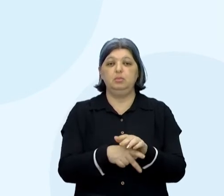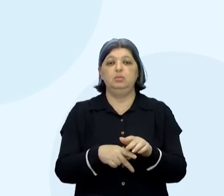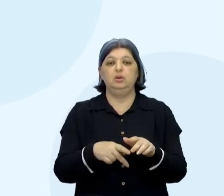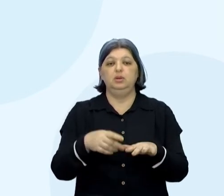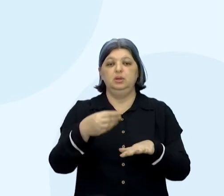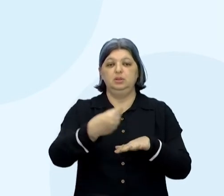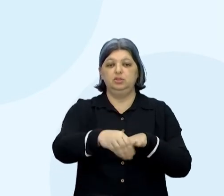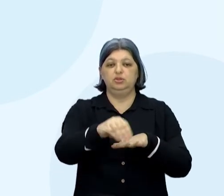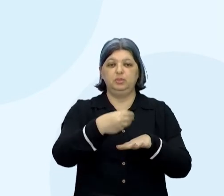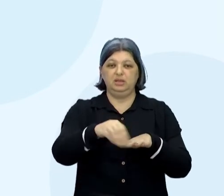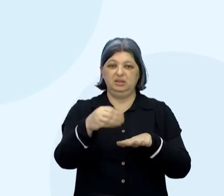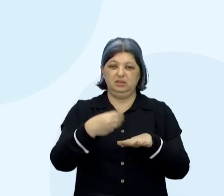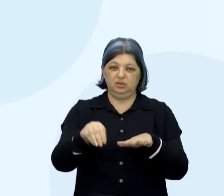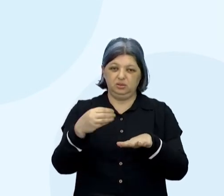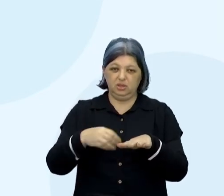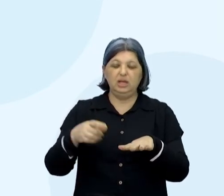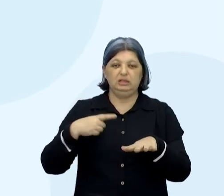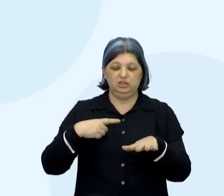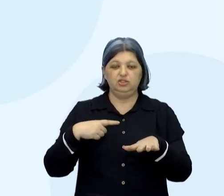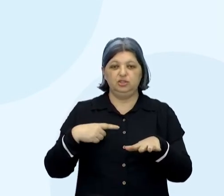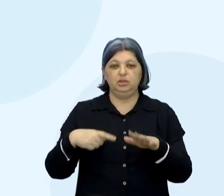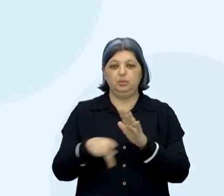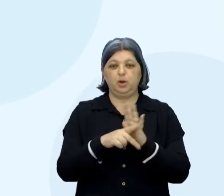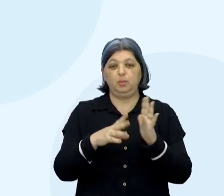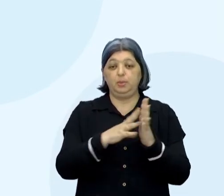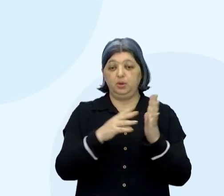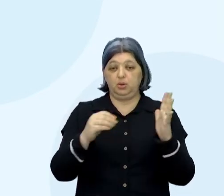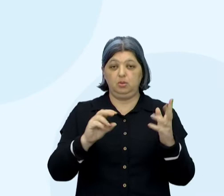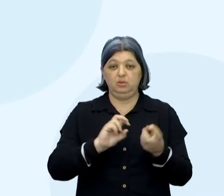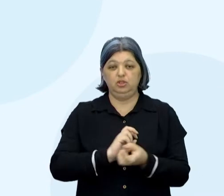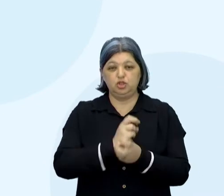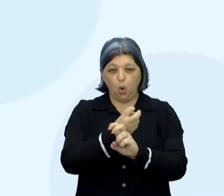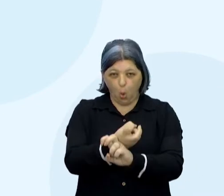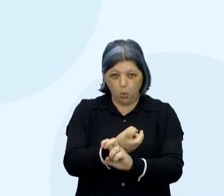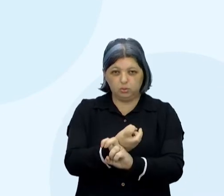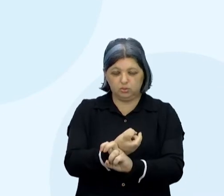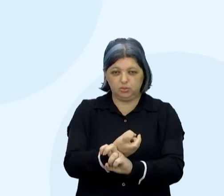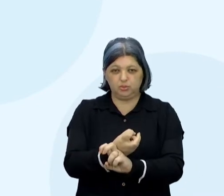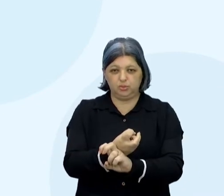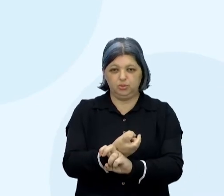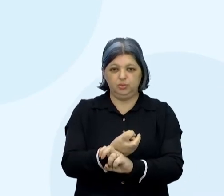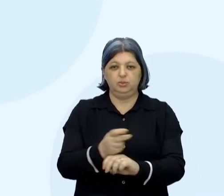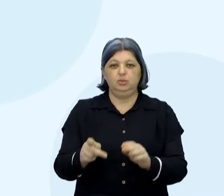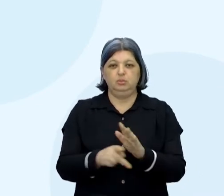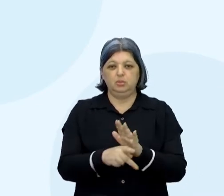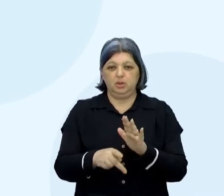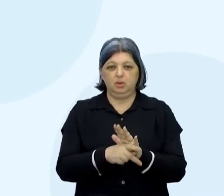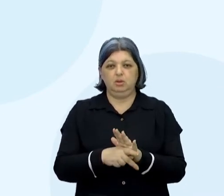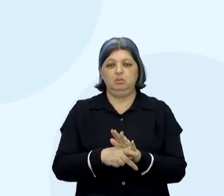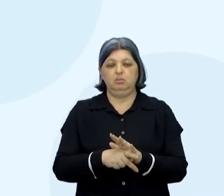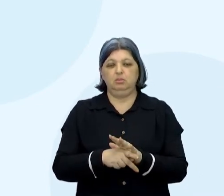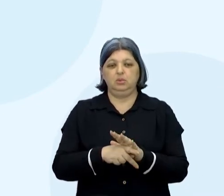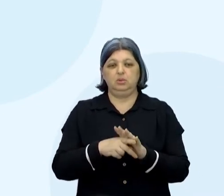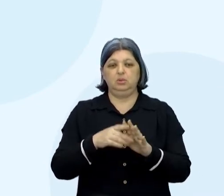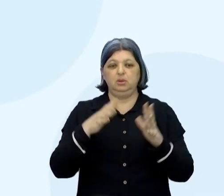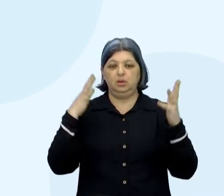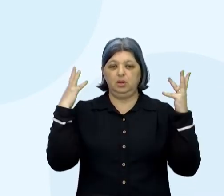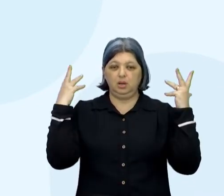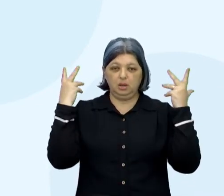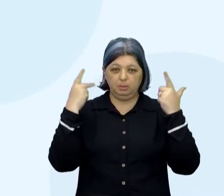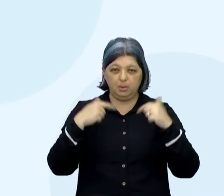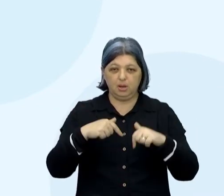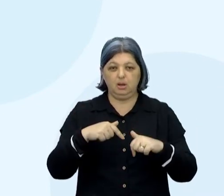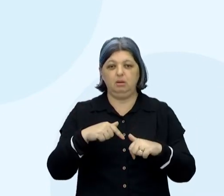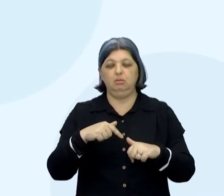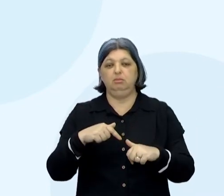tínhamos, né, essas réplicas aqui de ossos das preguiças gigantes, tá, pessoal?